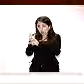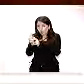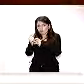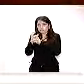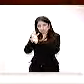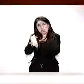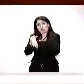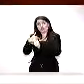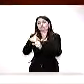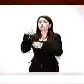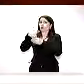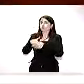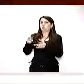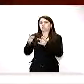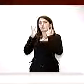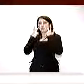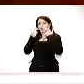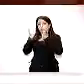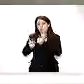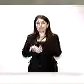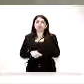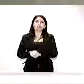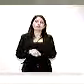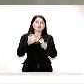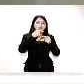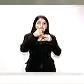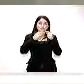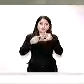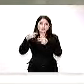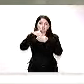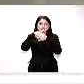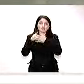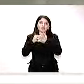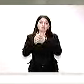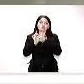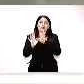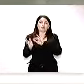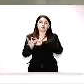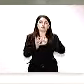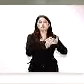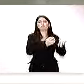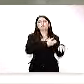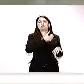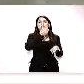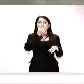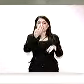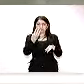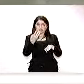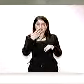voto que está em discussão em votação aprovado 63 A contas do executivo de São João do palau